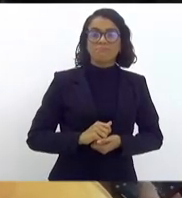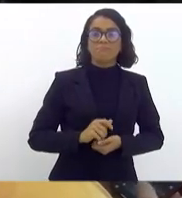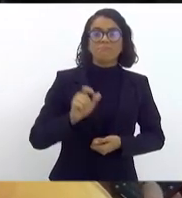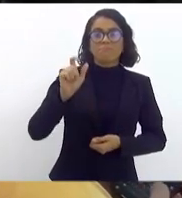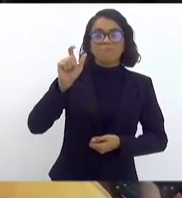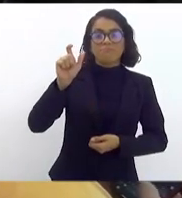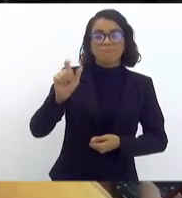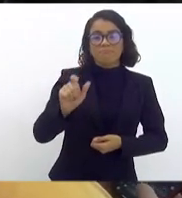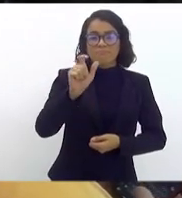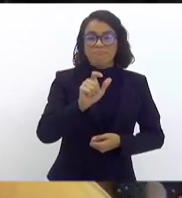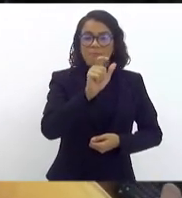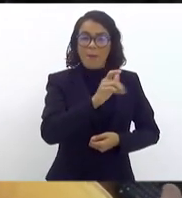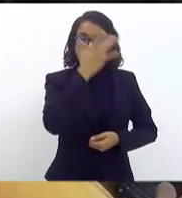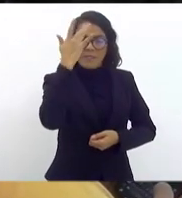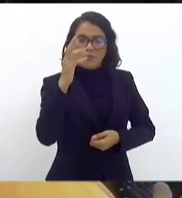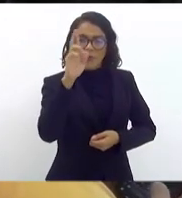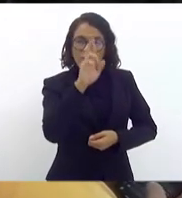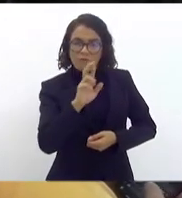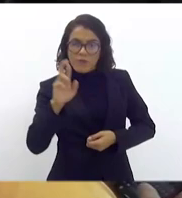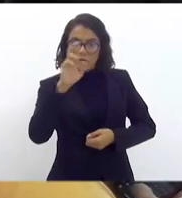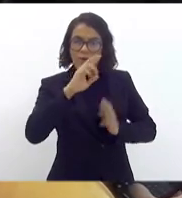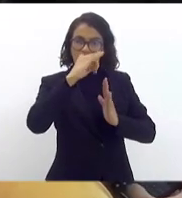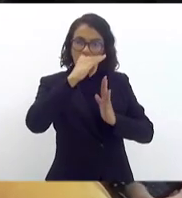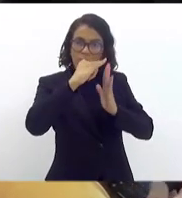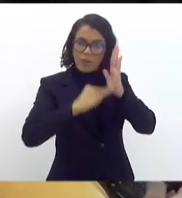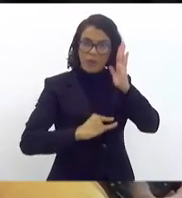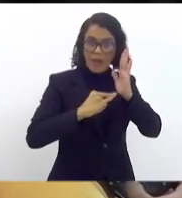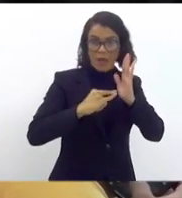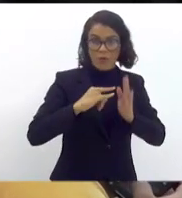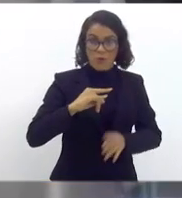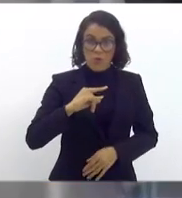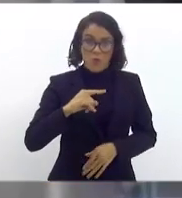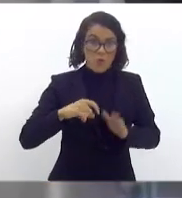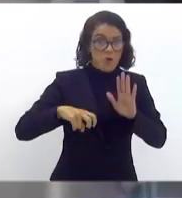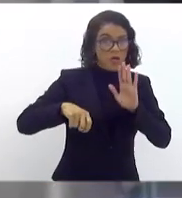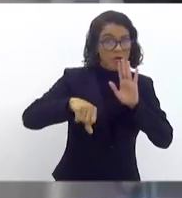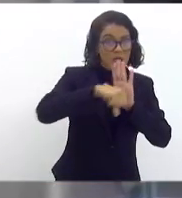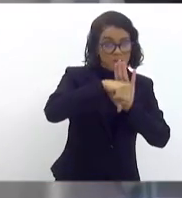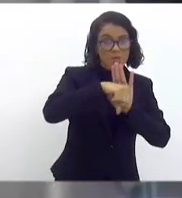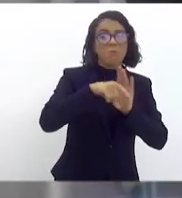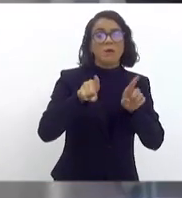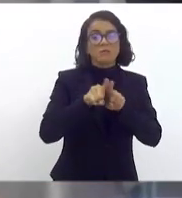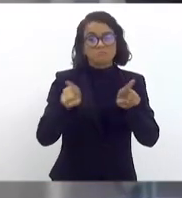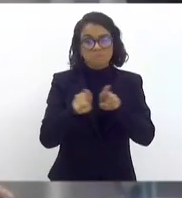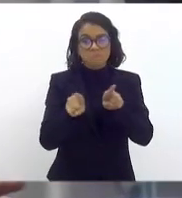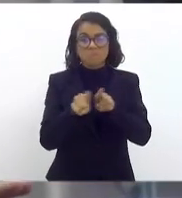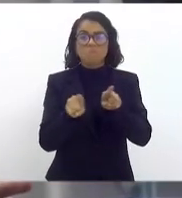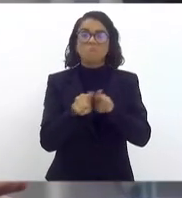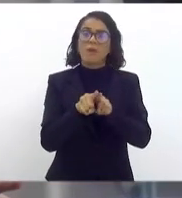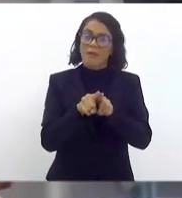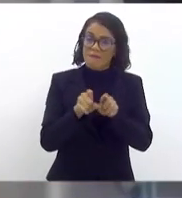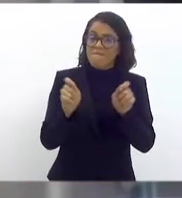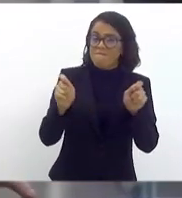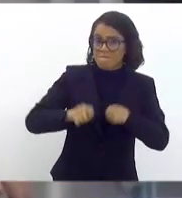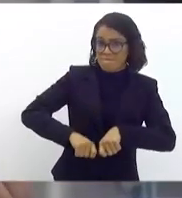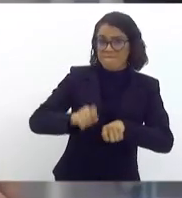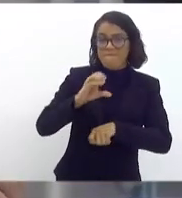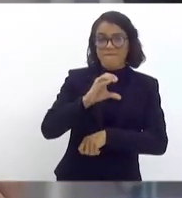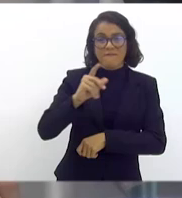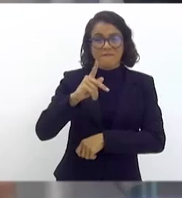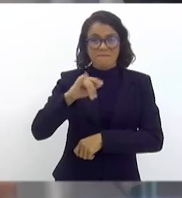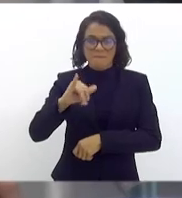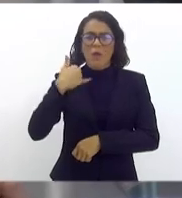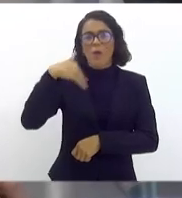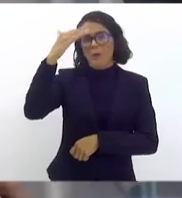do investigado no inquérito criminal, como pode a CPI justamente também fazê-lo na semana que vem, também o fará. Claro. Mas já entendi